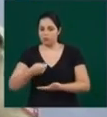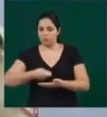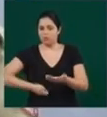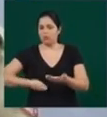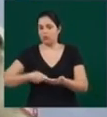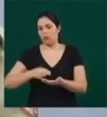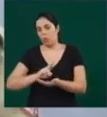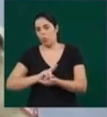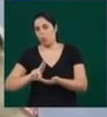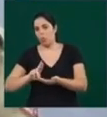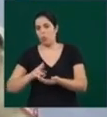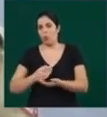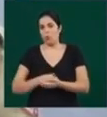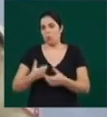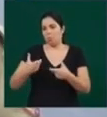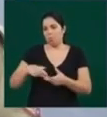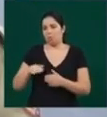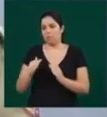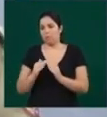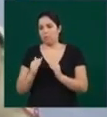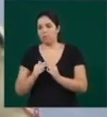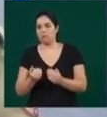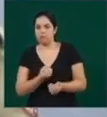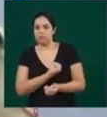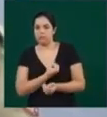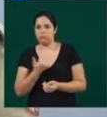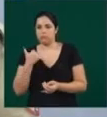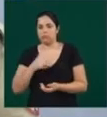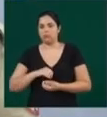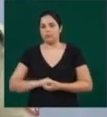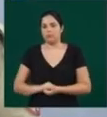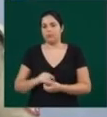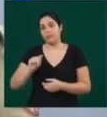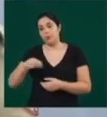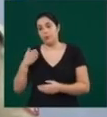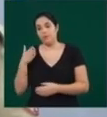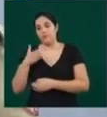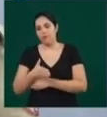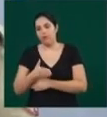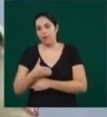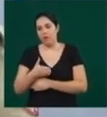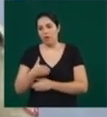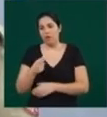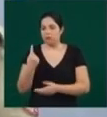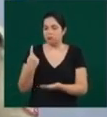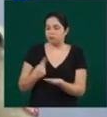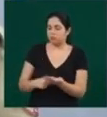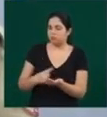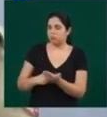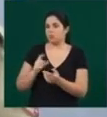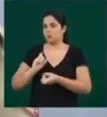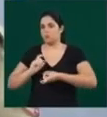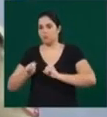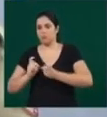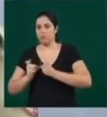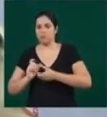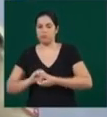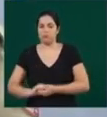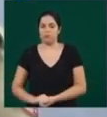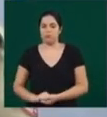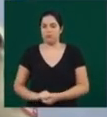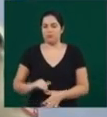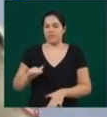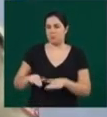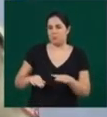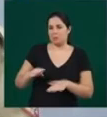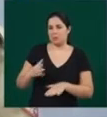telefone, aí depois, posteriormente, a gente faz essa visita, agenda uma reunião com eles. Nesse dia da reunião, que dura em torno de uns